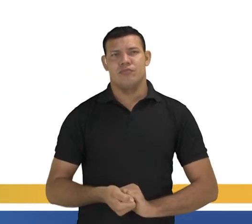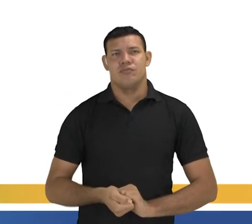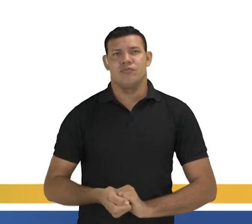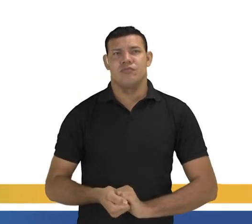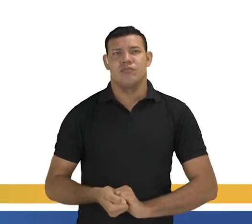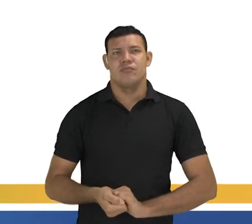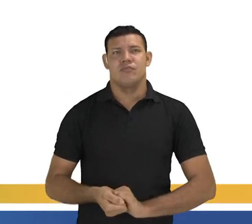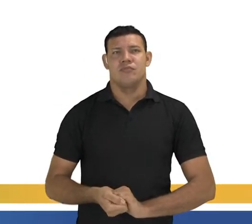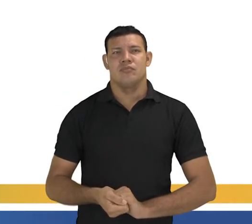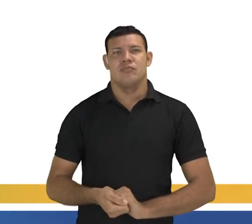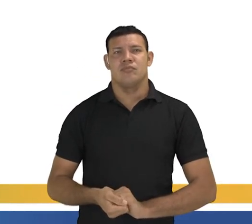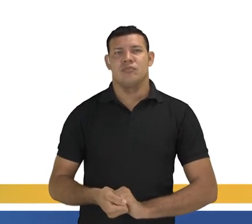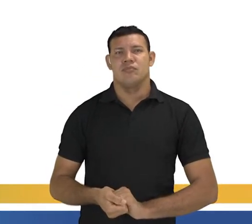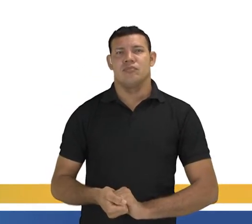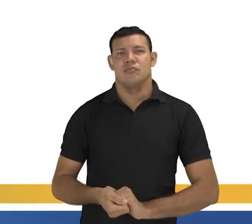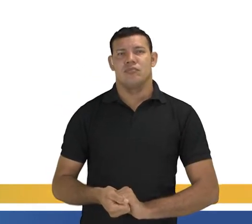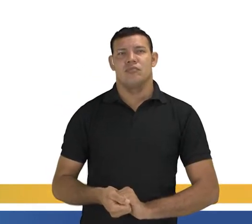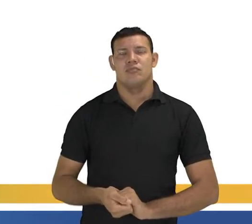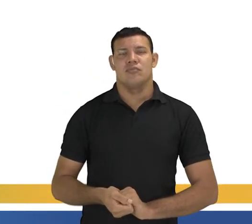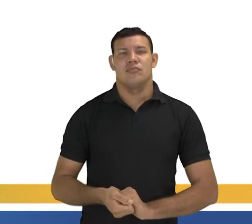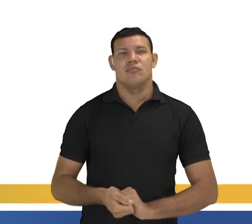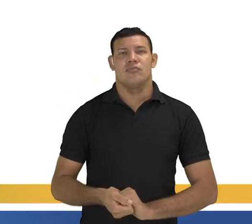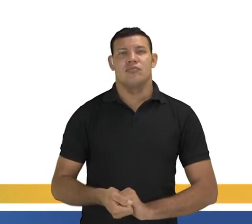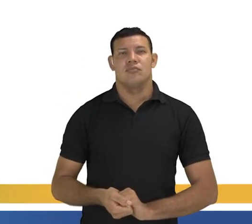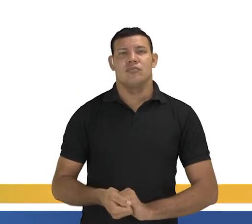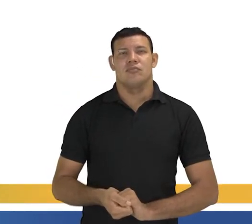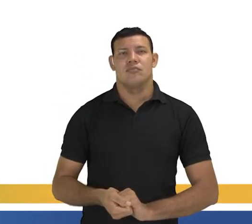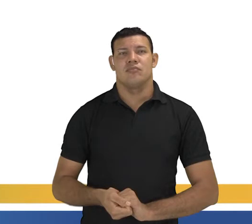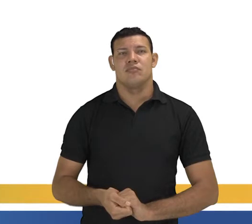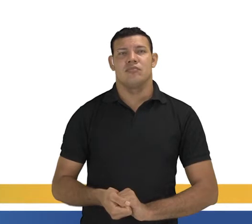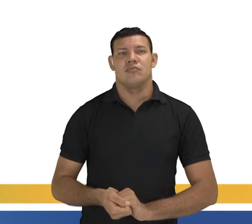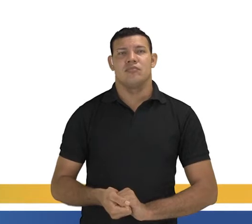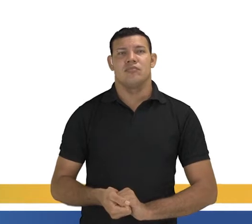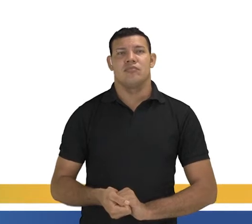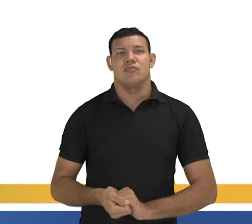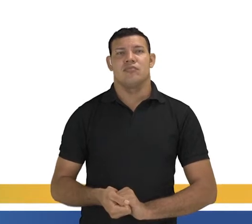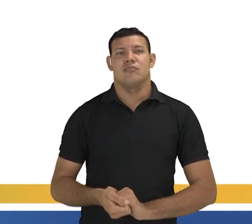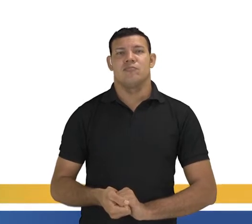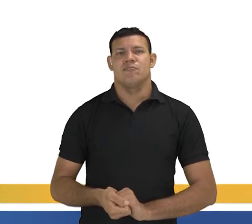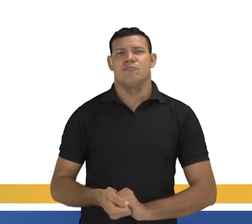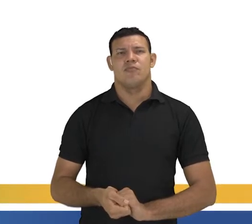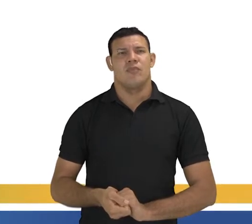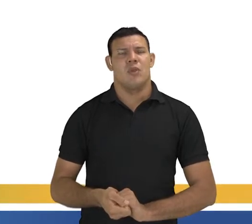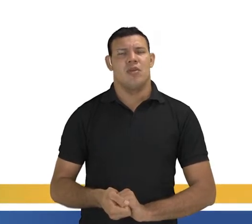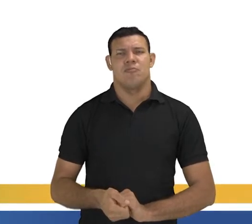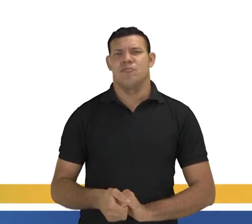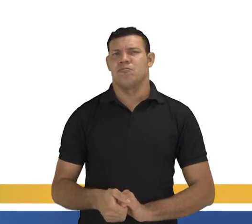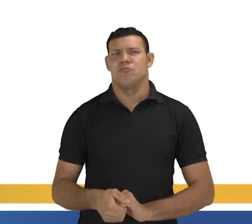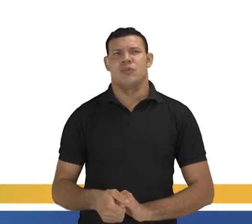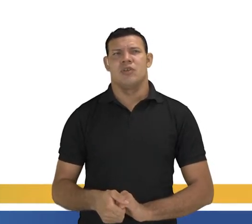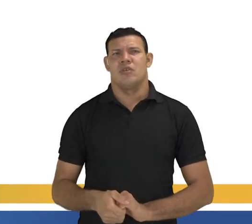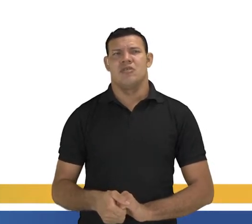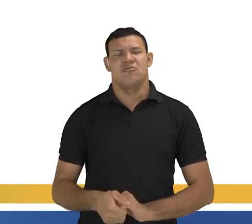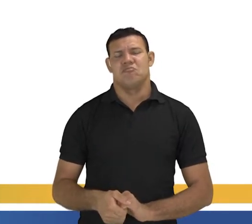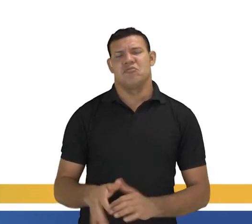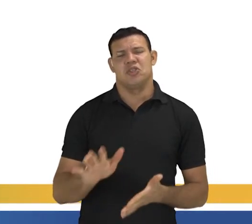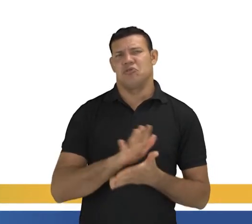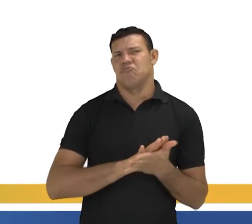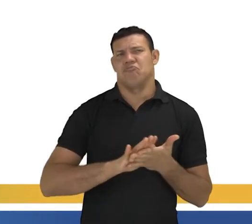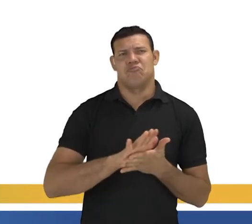Not much. I haven't been out in months. Not since April. Não muito, não tenho feito